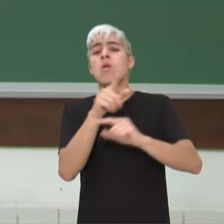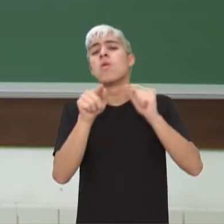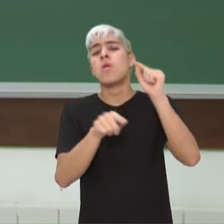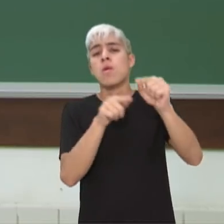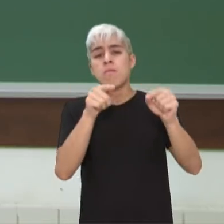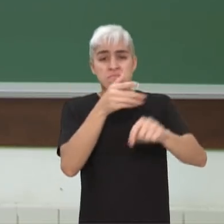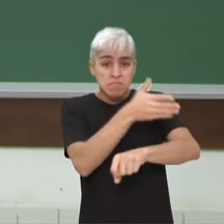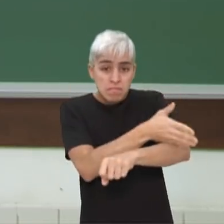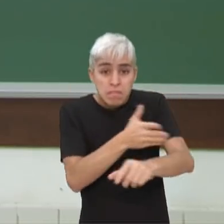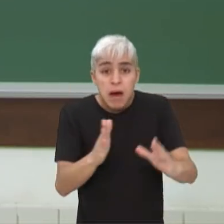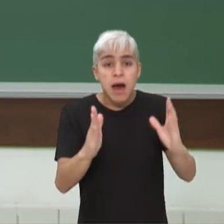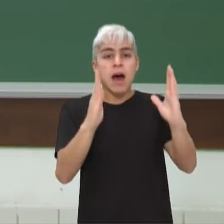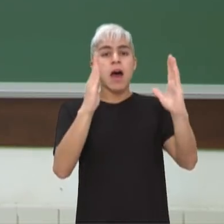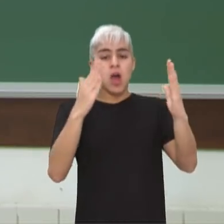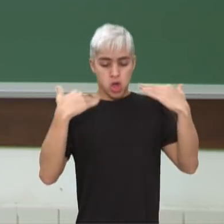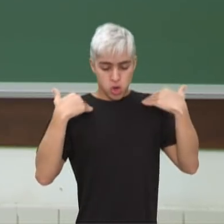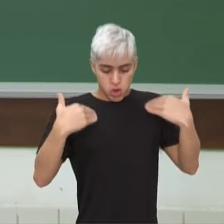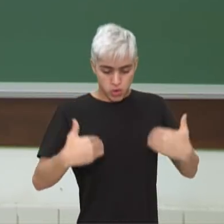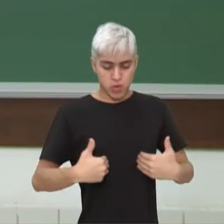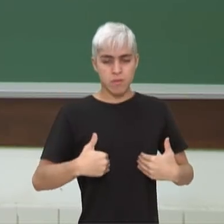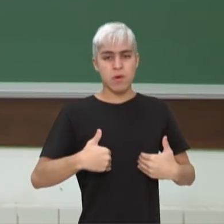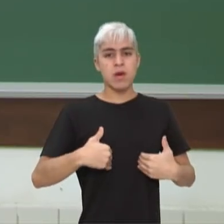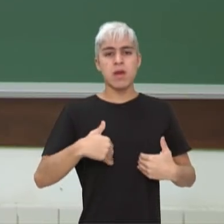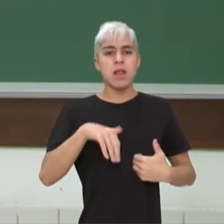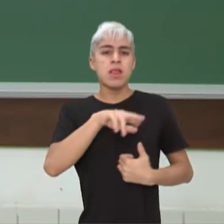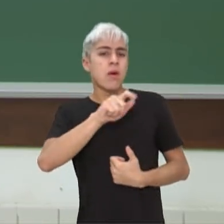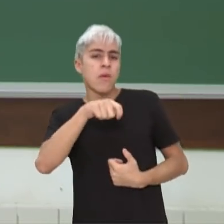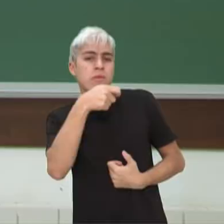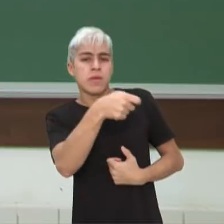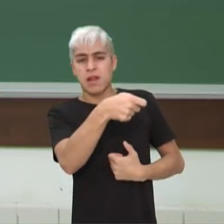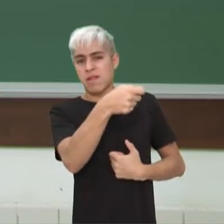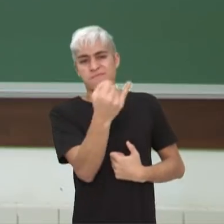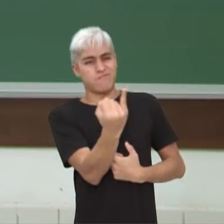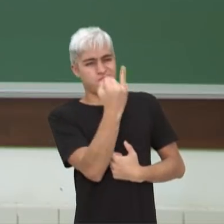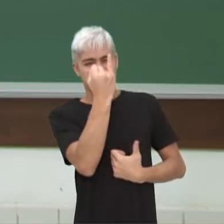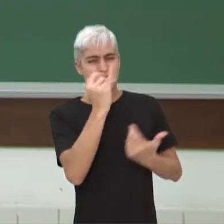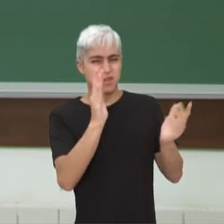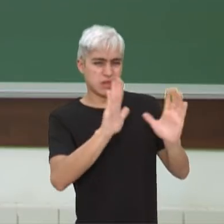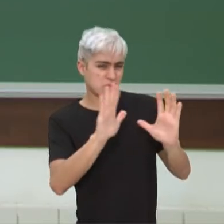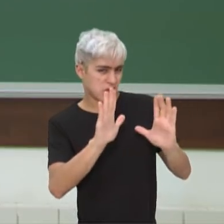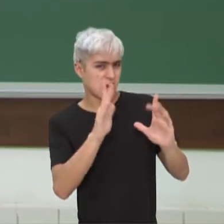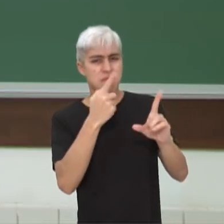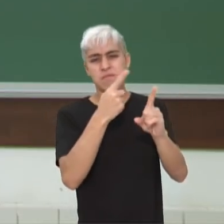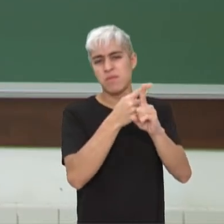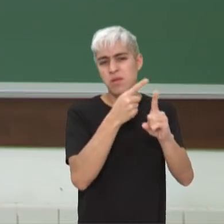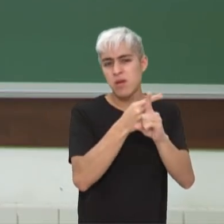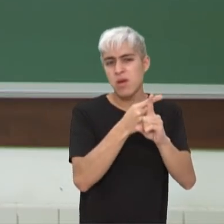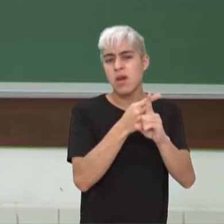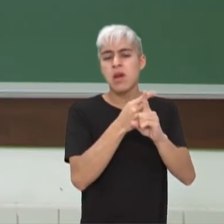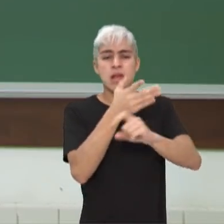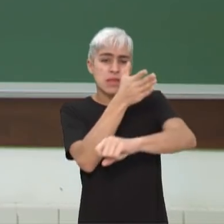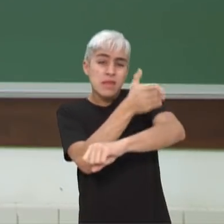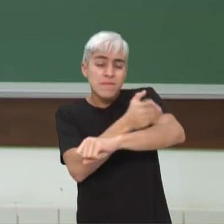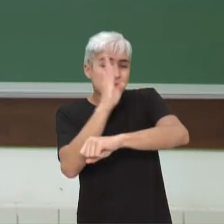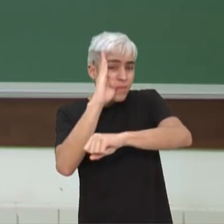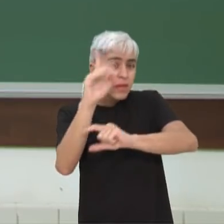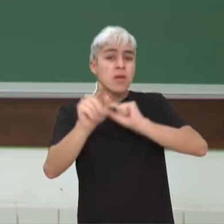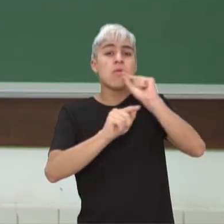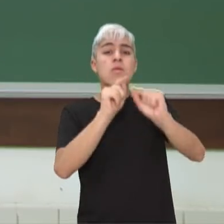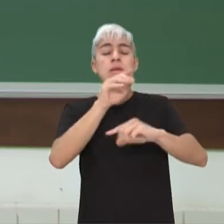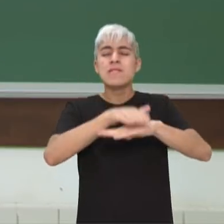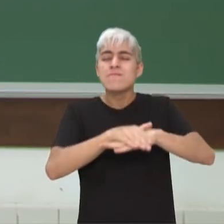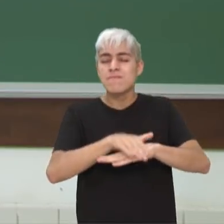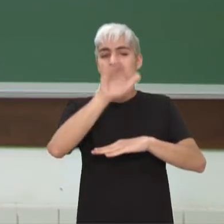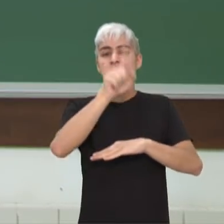o corpo ele continua não sendo considerado ali importante, porque na Idade Média, principalmente, o que importava